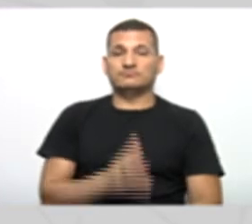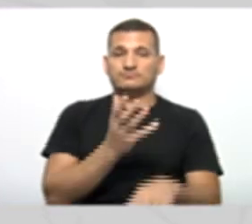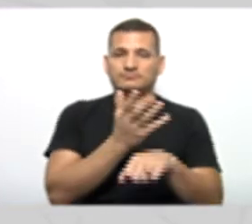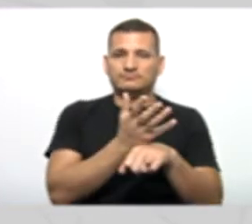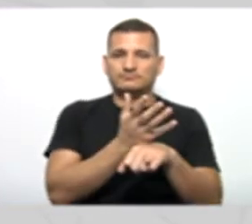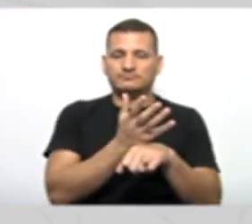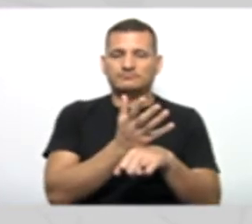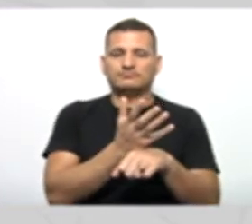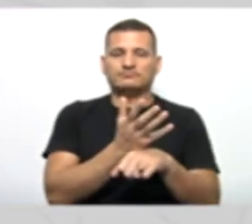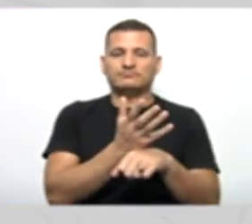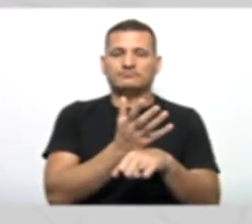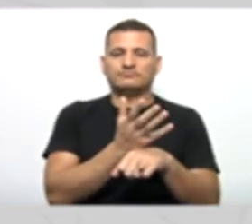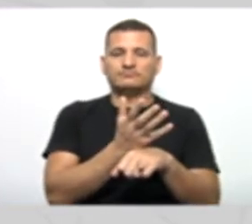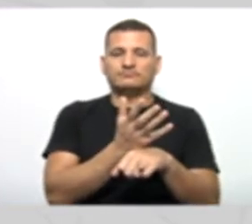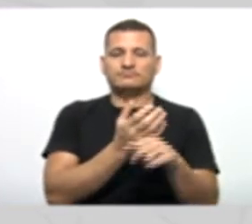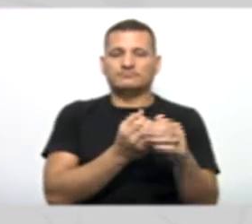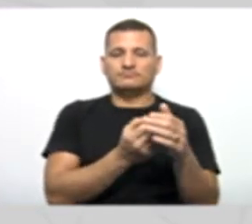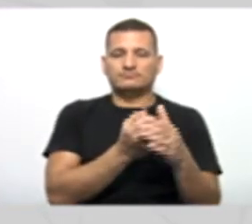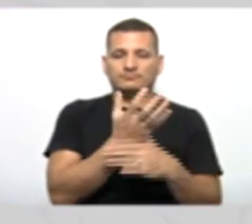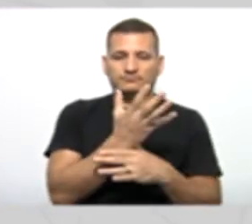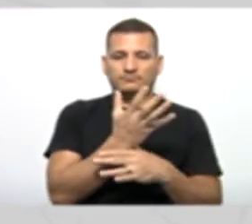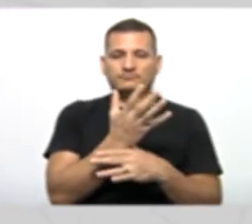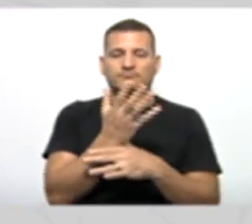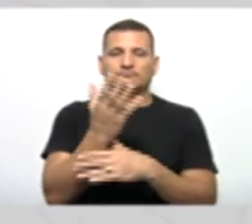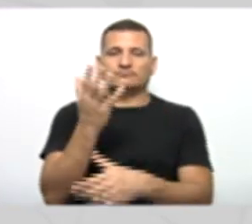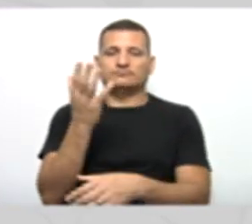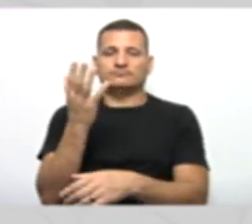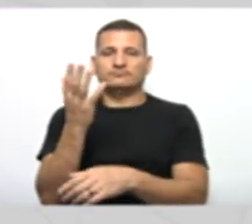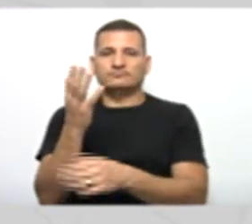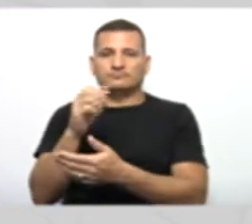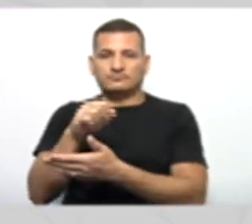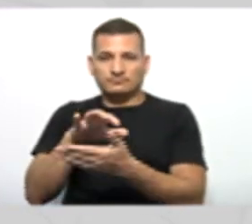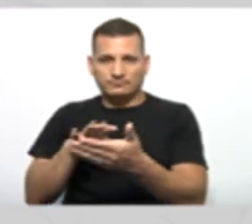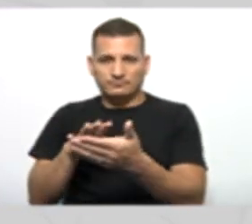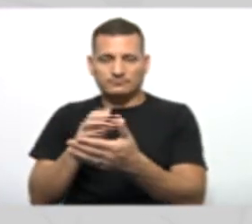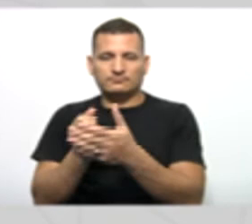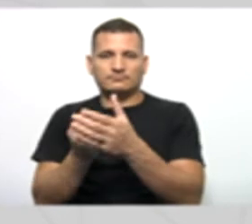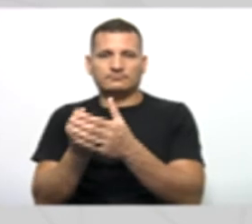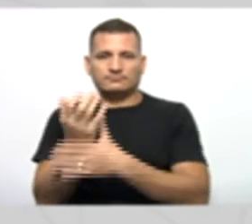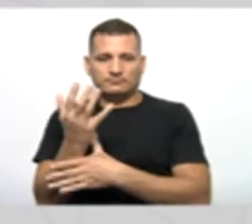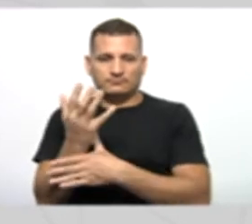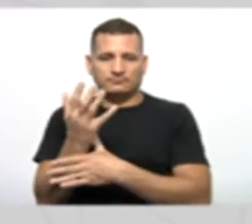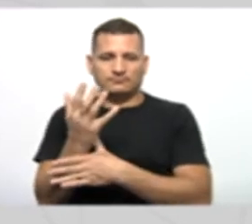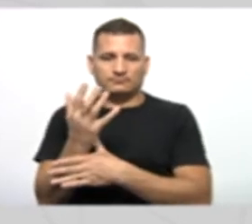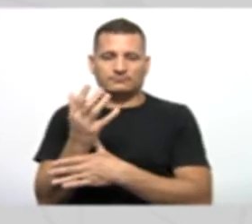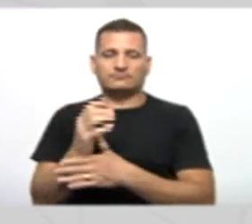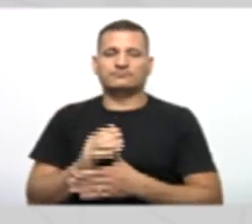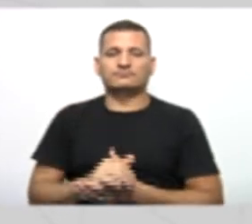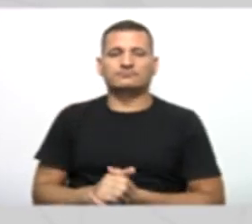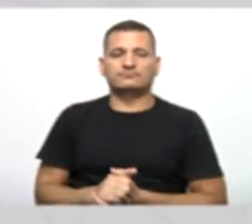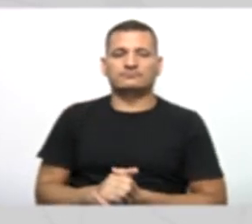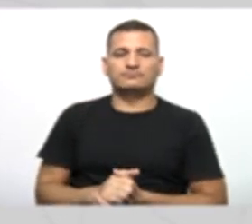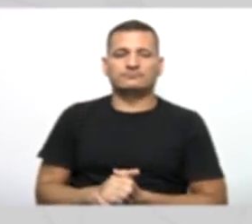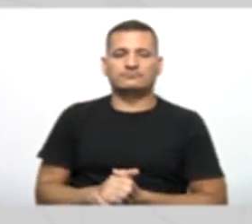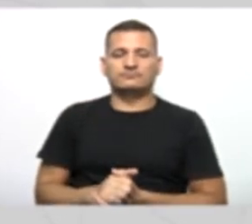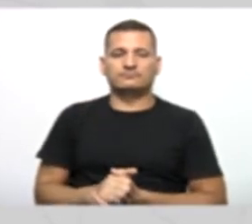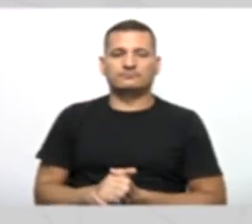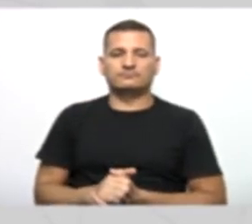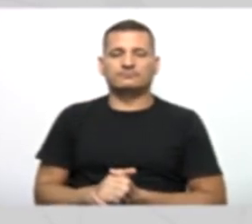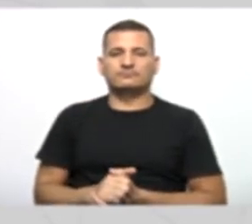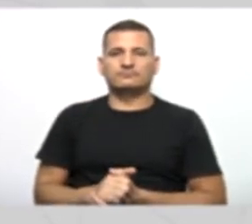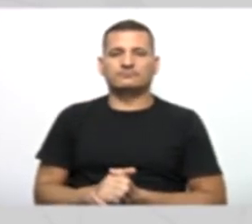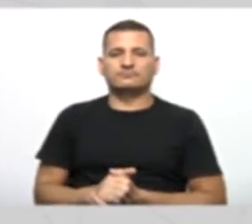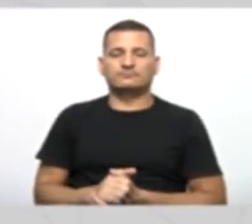dados chamado Meu Banco e criasse essas duas tabelas, a tabela disciplinas e a tabela tarefas. E aí, como é que foi aí,